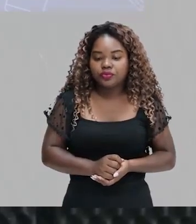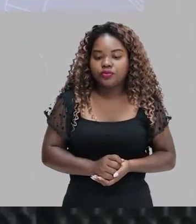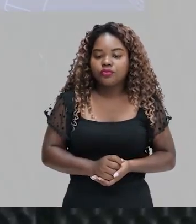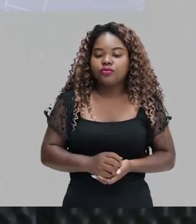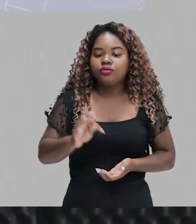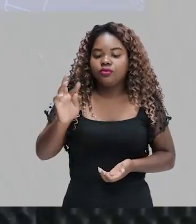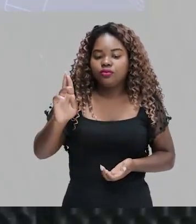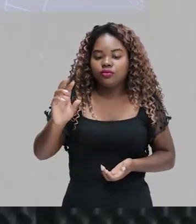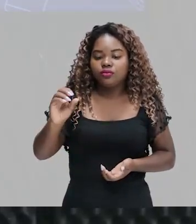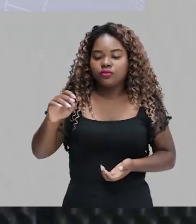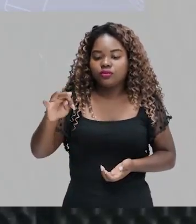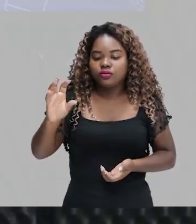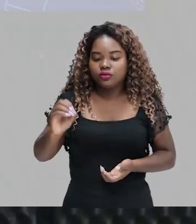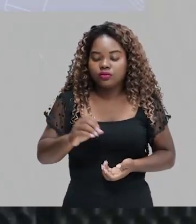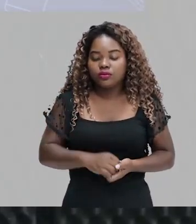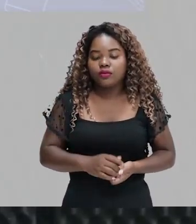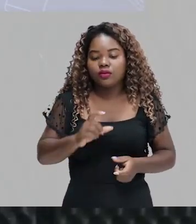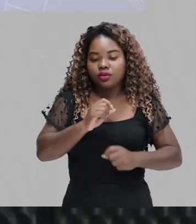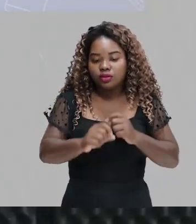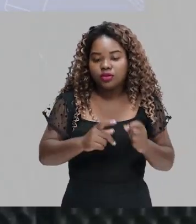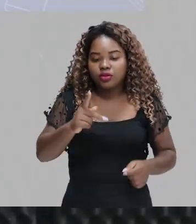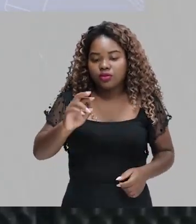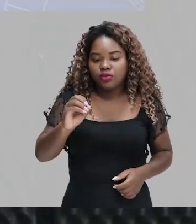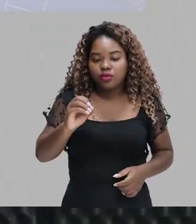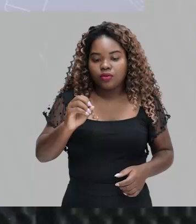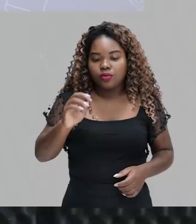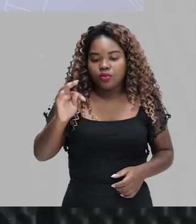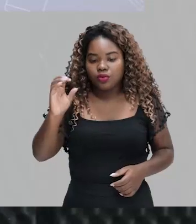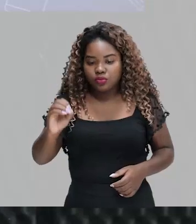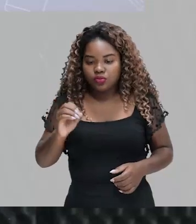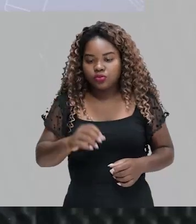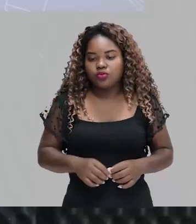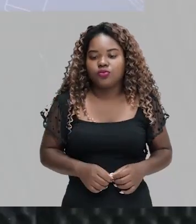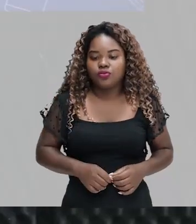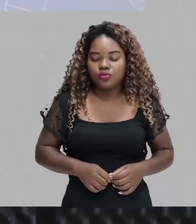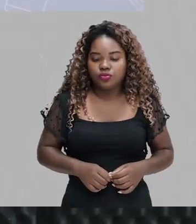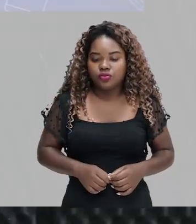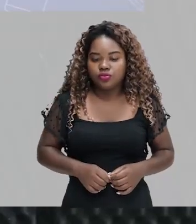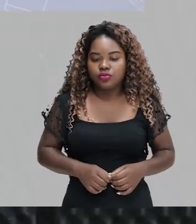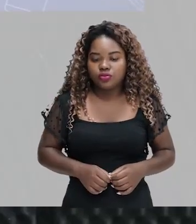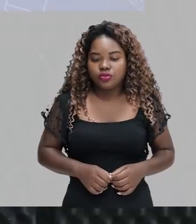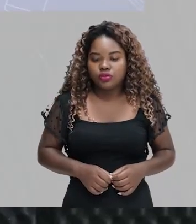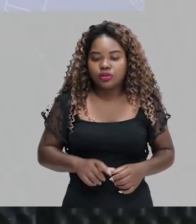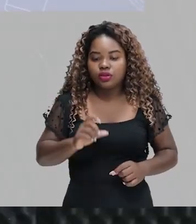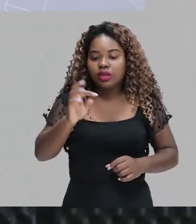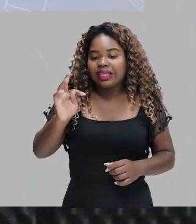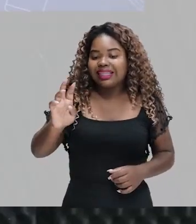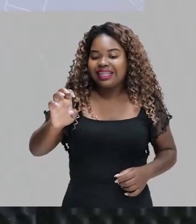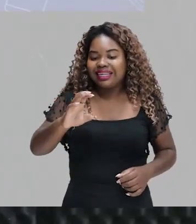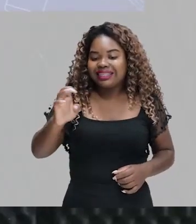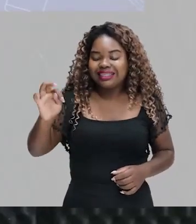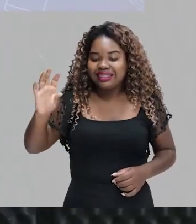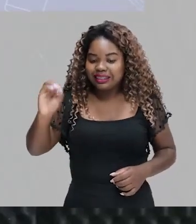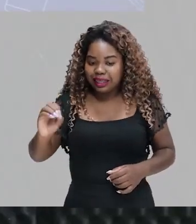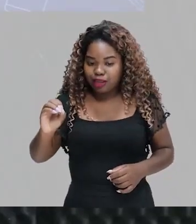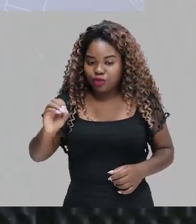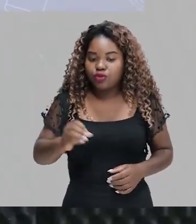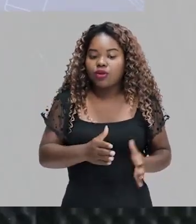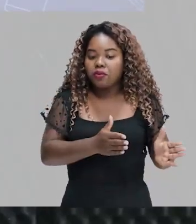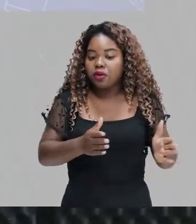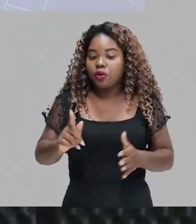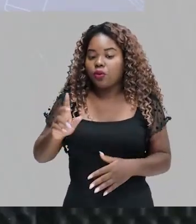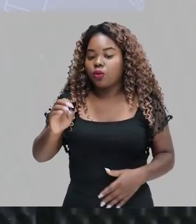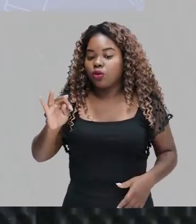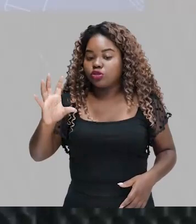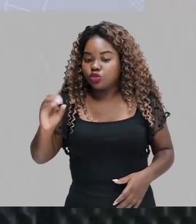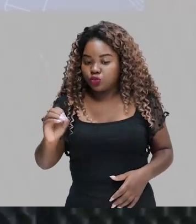carro, se eu não me engano. Proto-renascimento, período antes do pré-renascimento, que é o período Trecento, antes dos... Período gótico, é um período